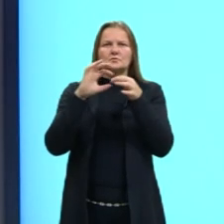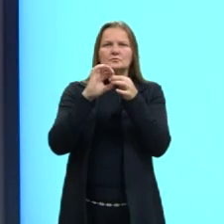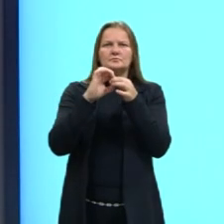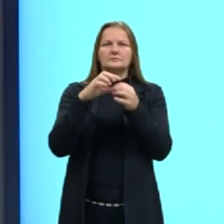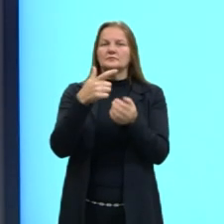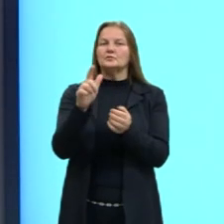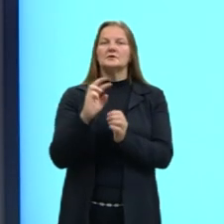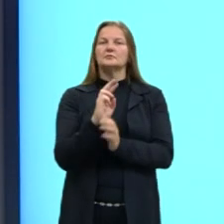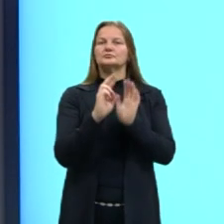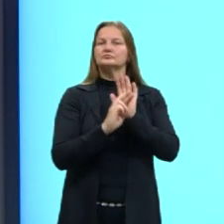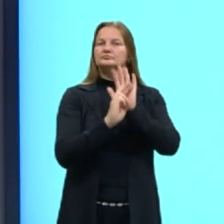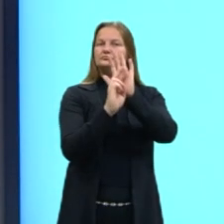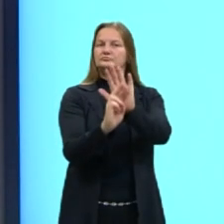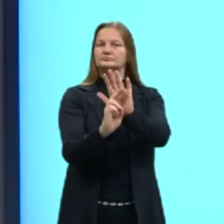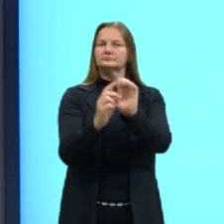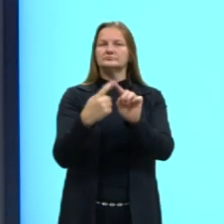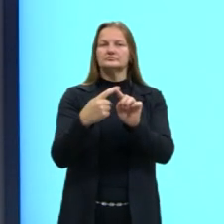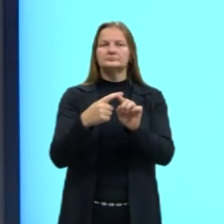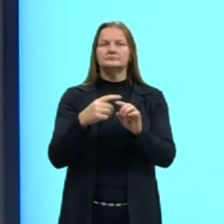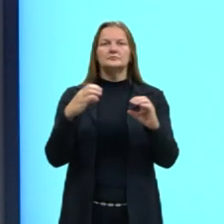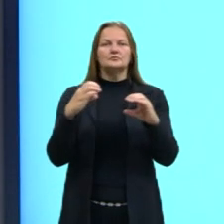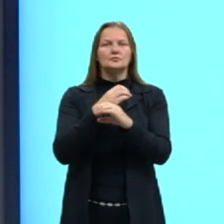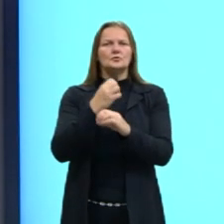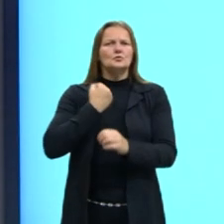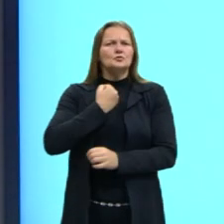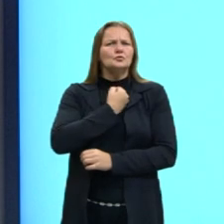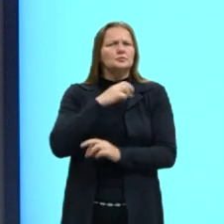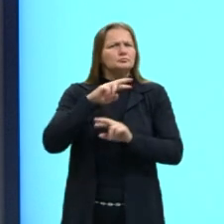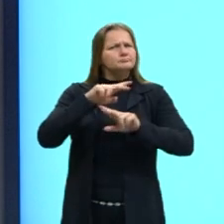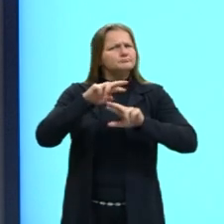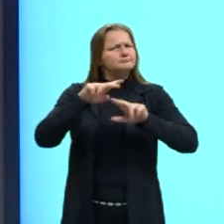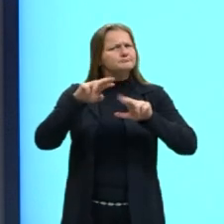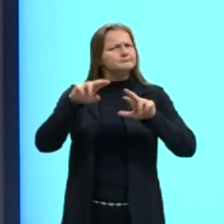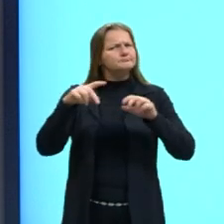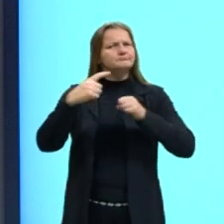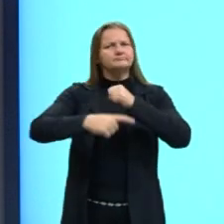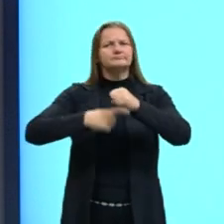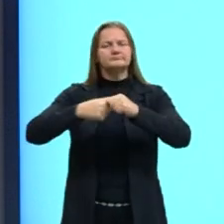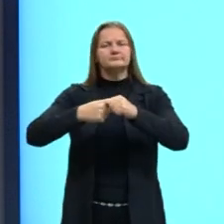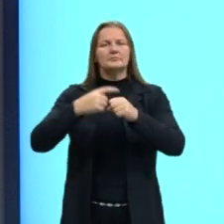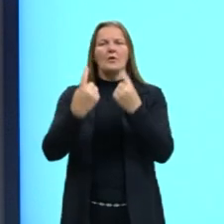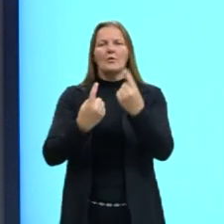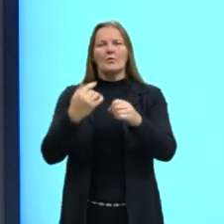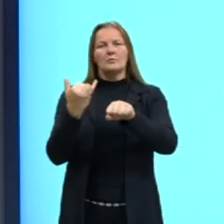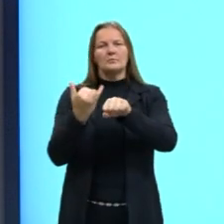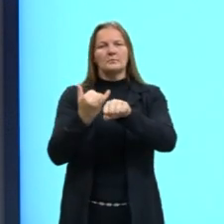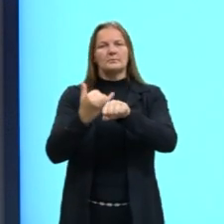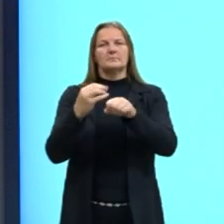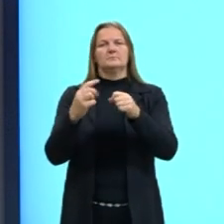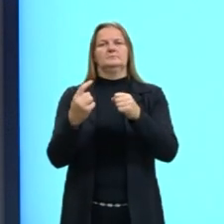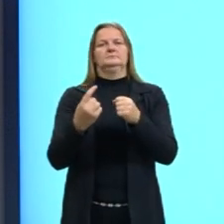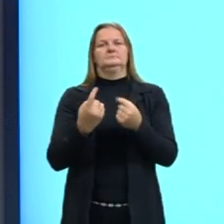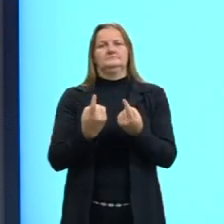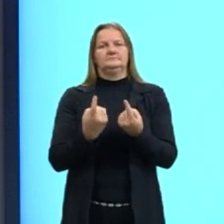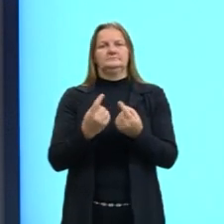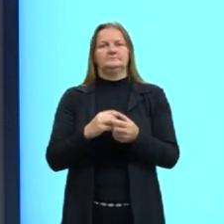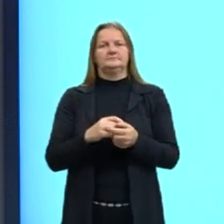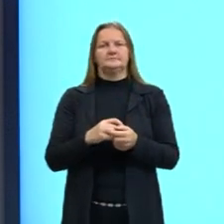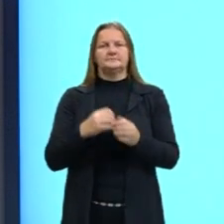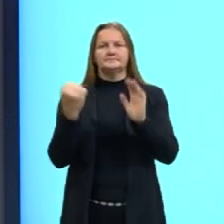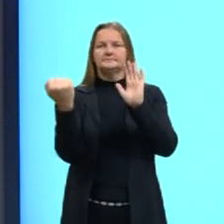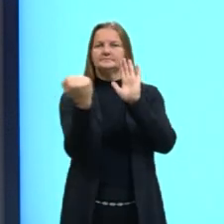porque ela é formada por um número muito grande de átomos de determinado metal né de uma substância metálica entrada